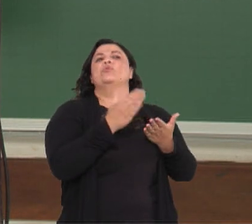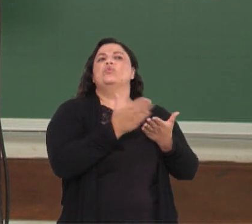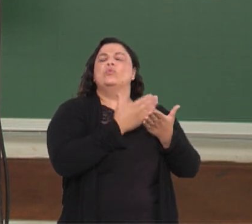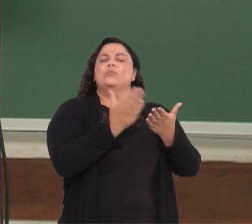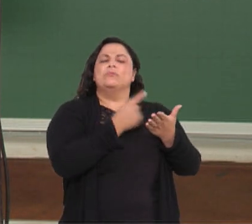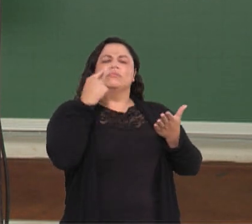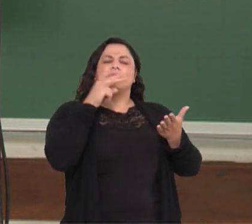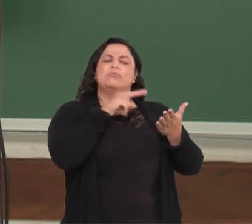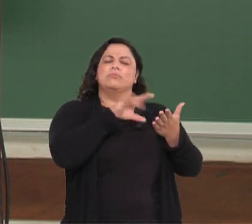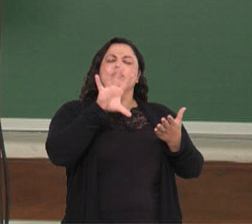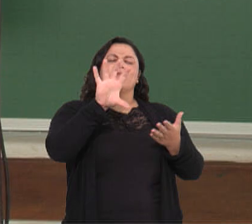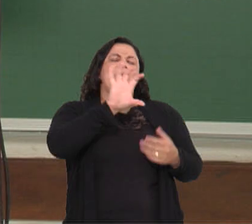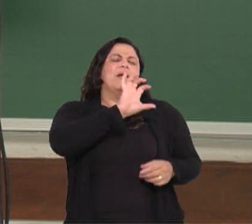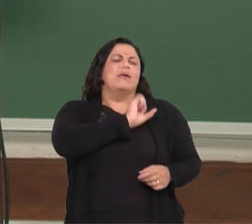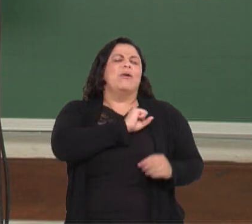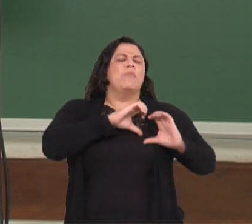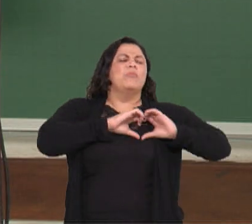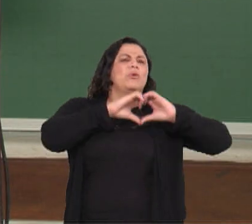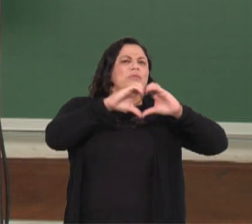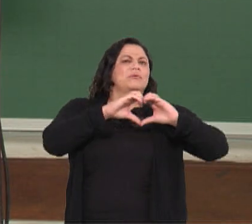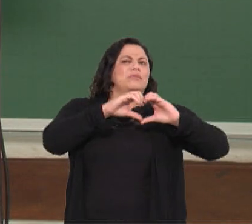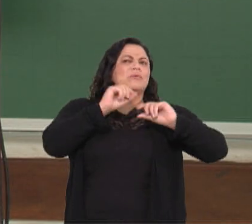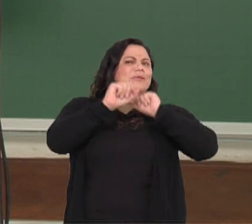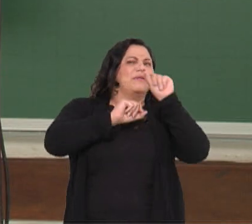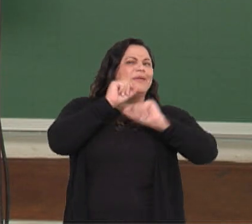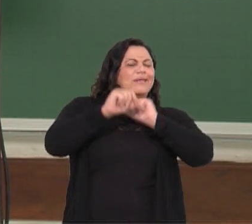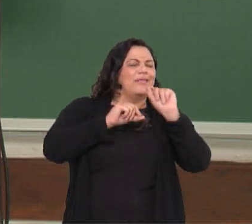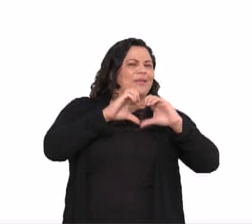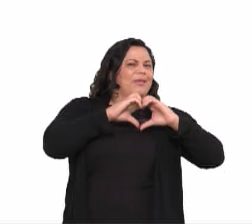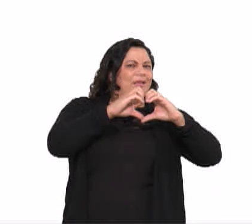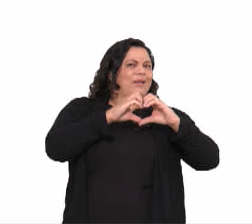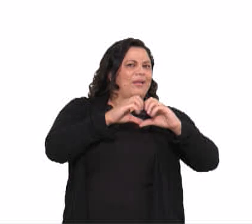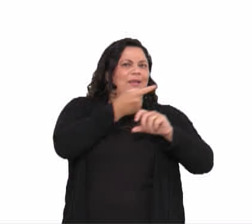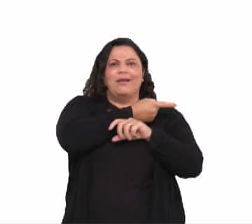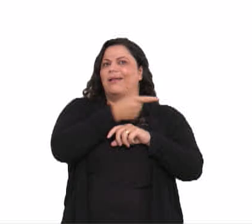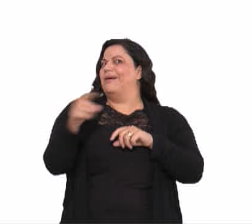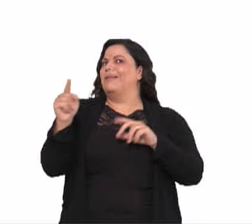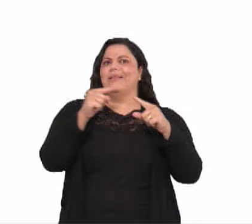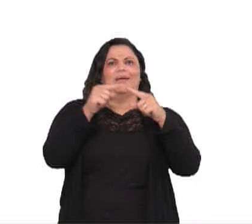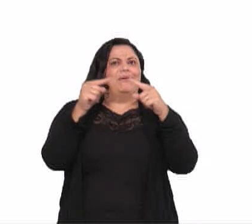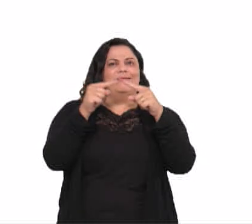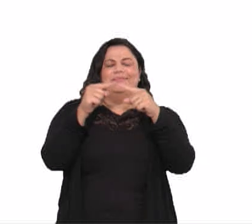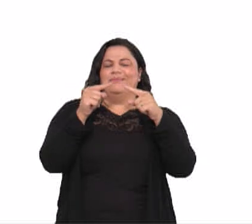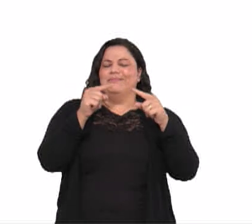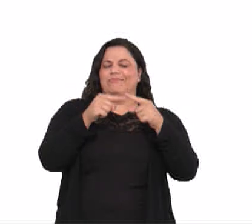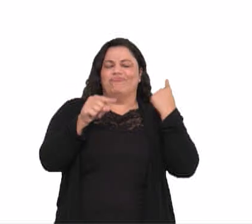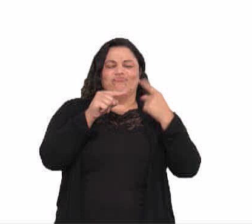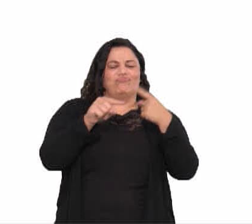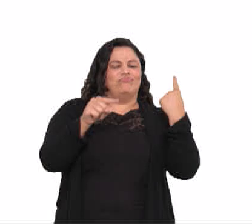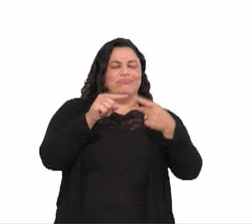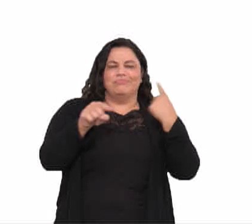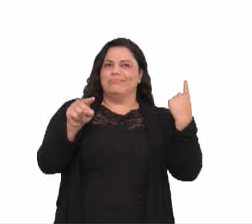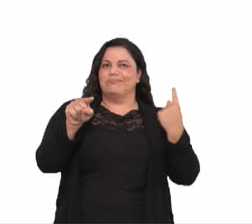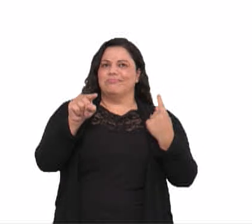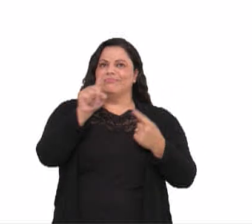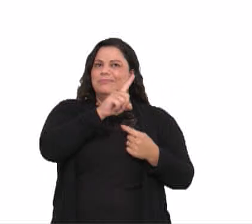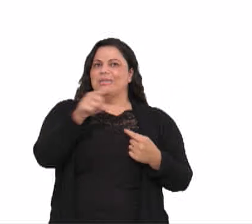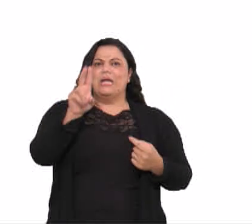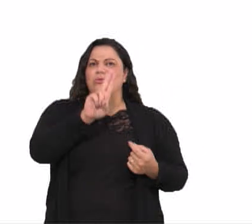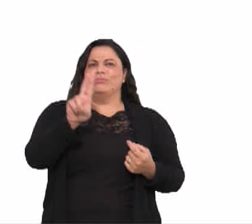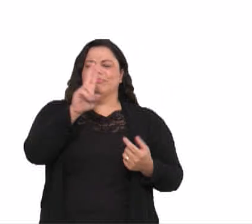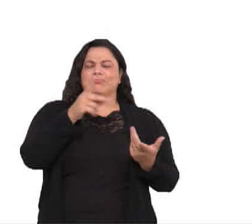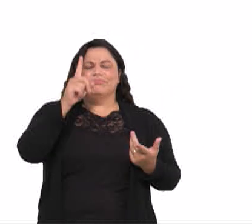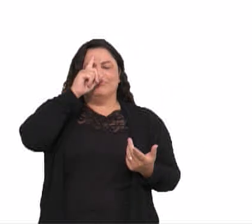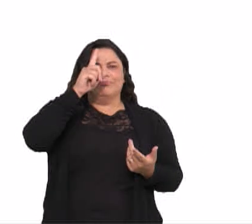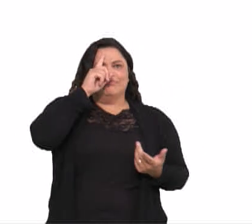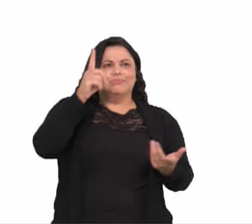na verdade, no amor platônico hoje, né, isso não teria identificação com o nosso uso do dia a dia,